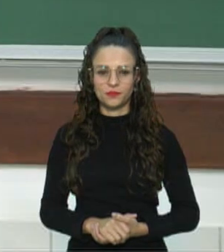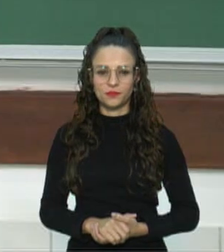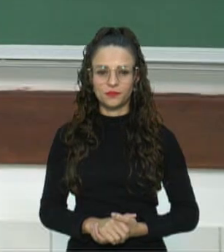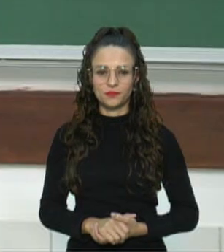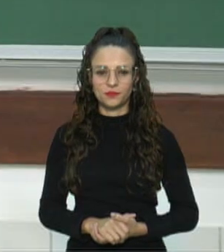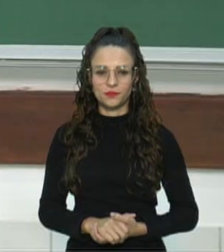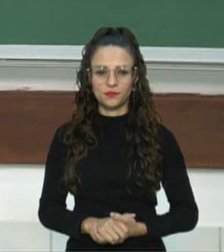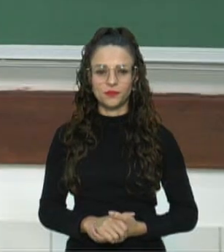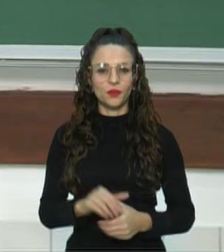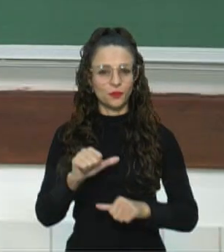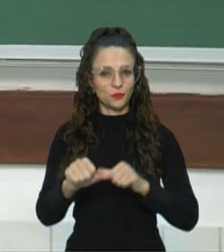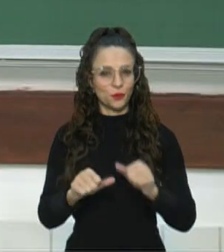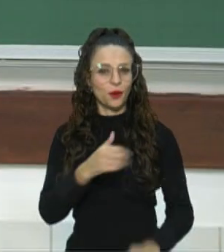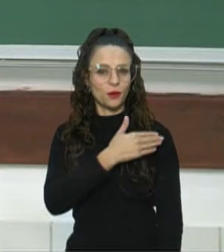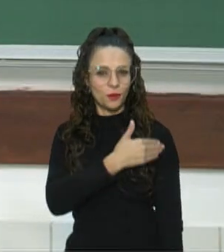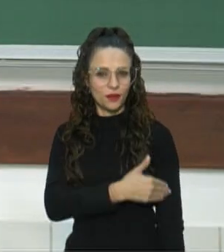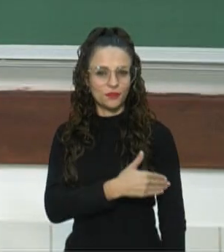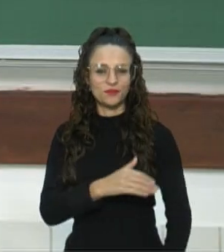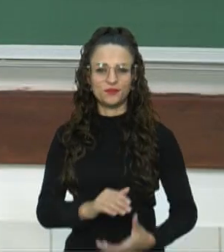Trocou.